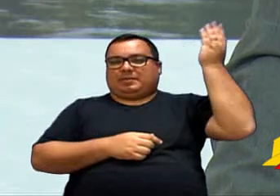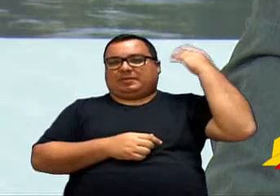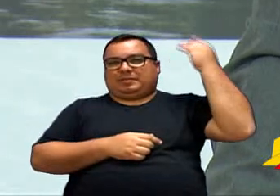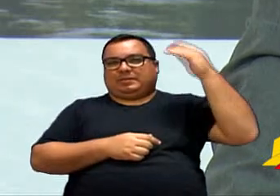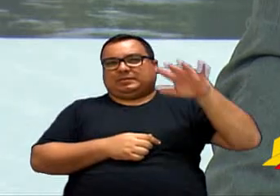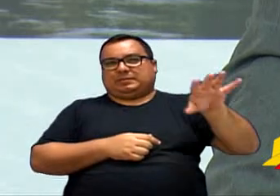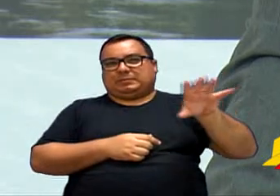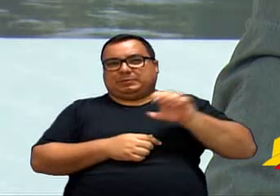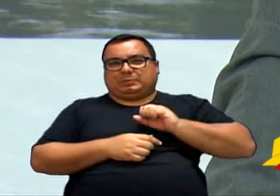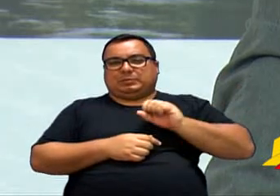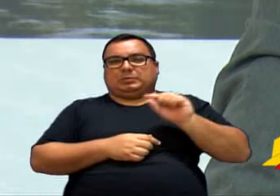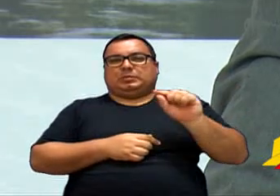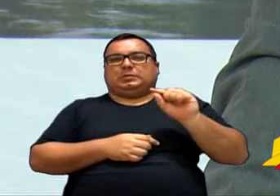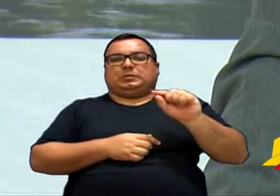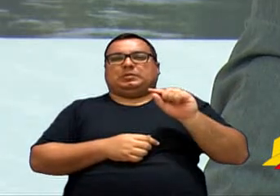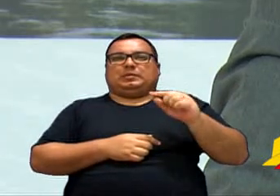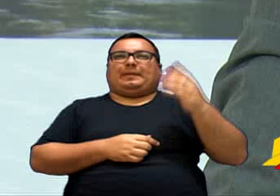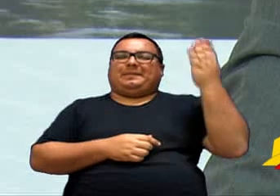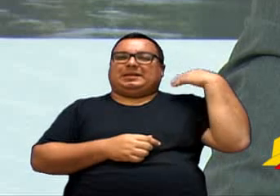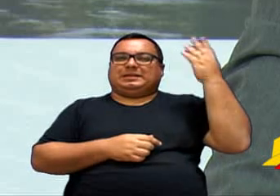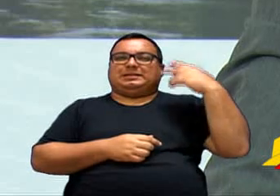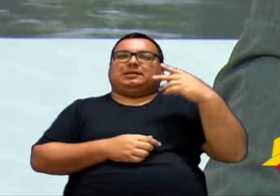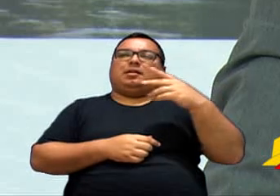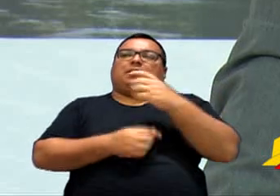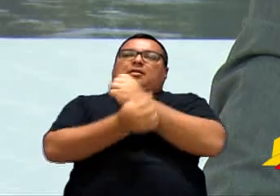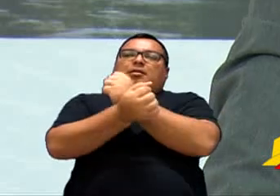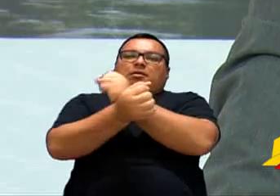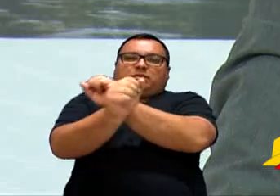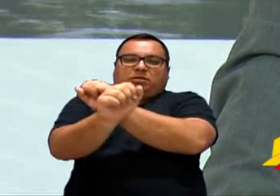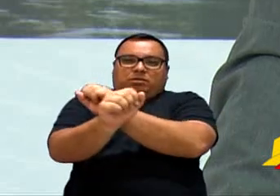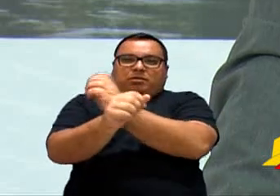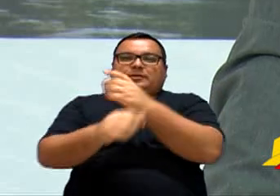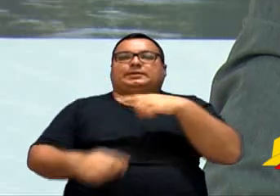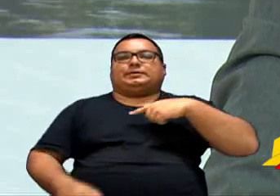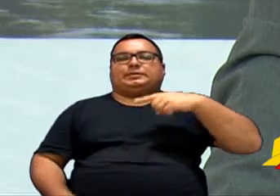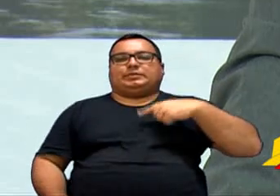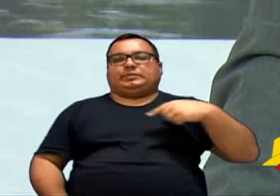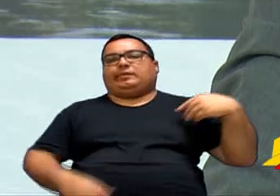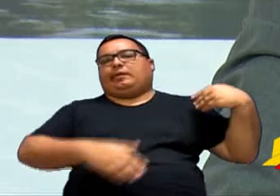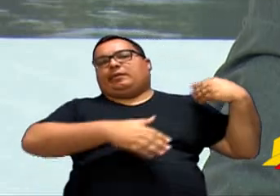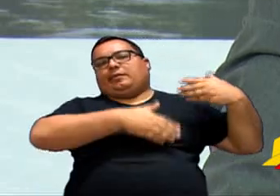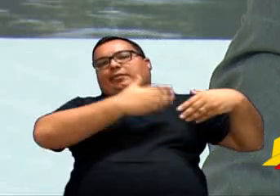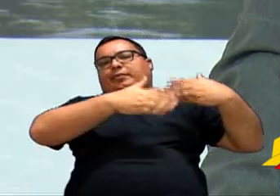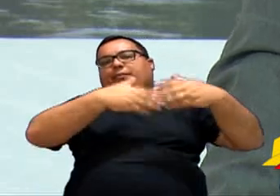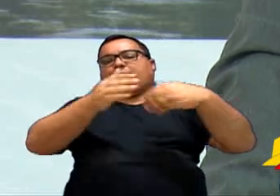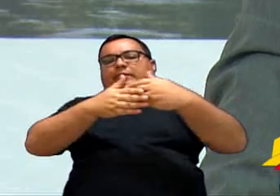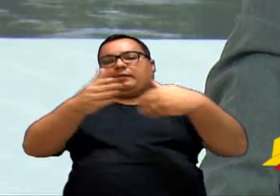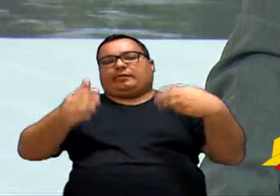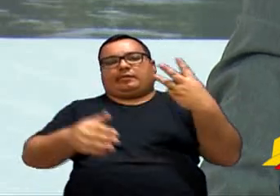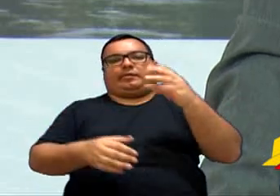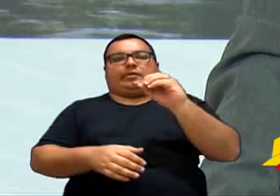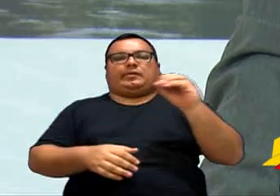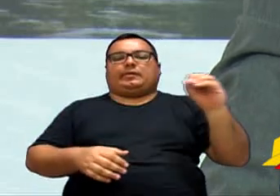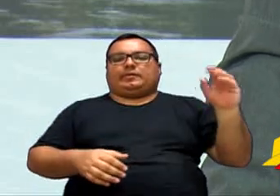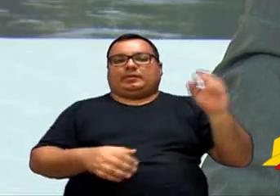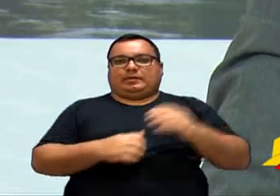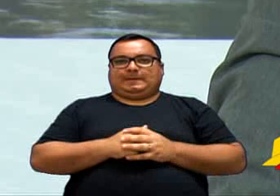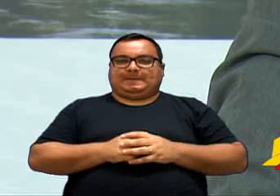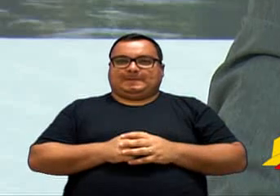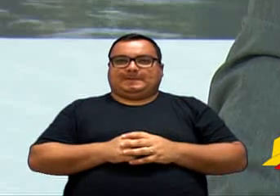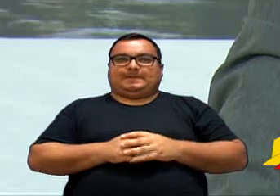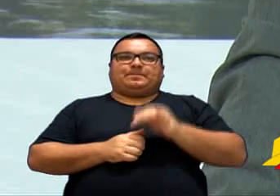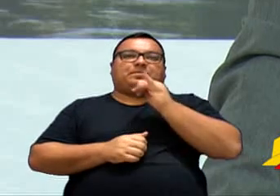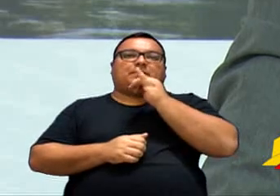impregnado da nossa sociedade escravocrata, que nós vivemos, nós tivemos a oportunidade de viver por mais de 300 anos, é a questão do direito dos